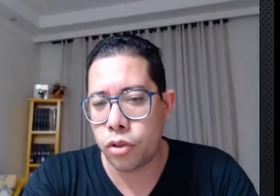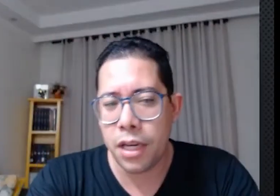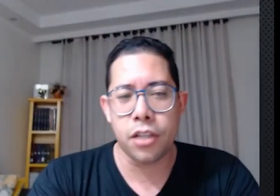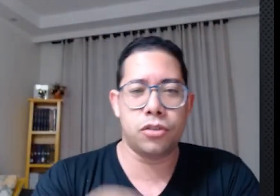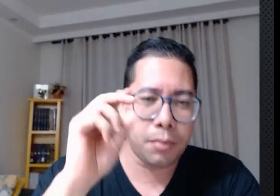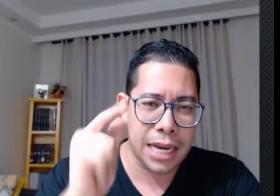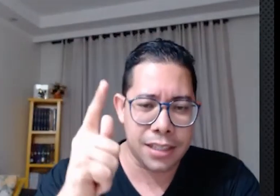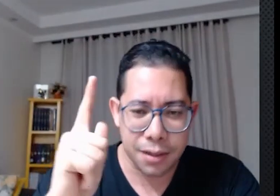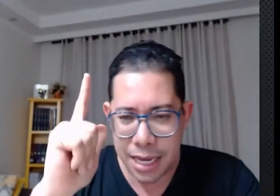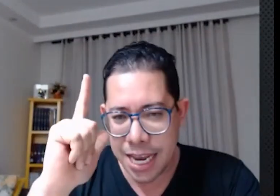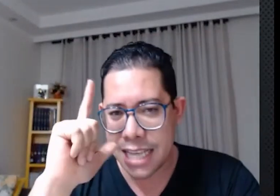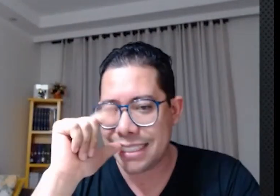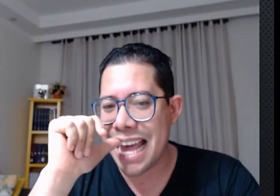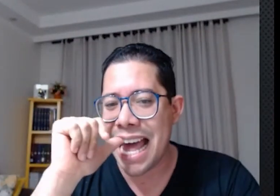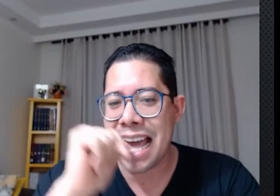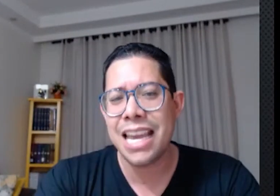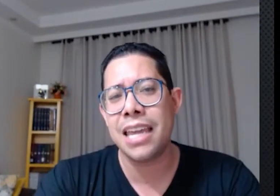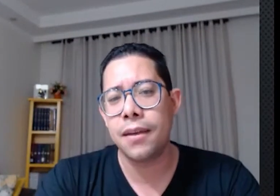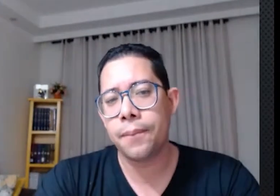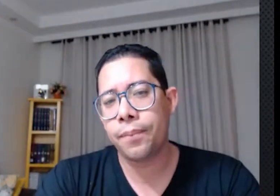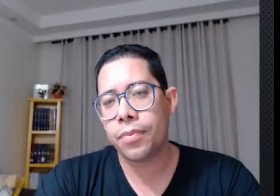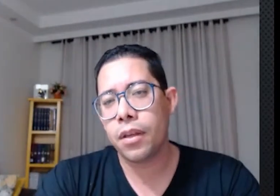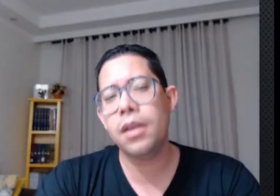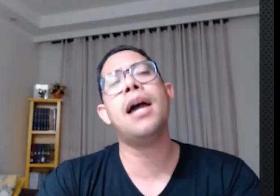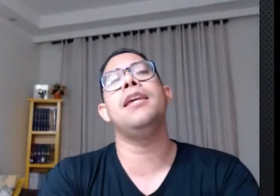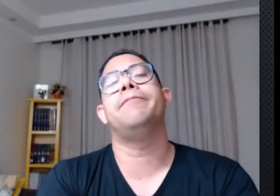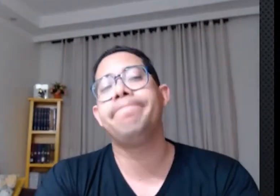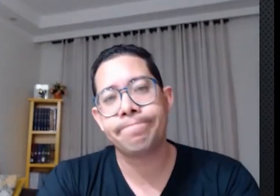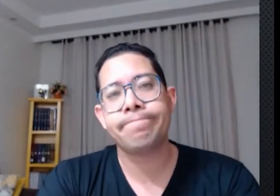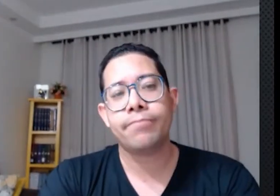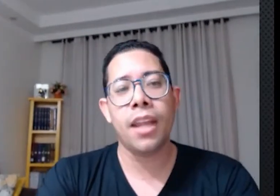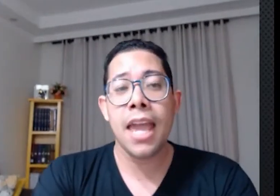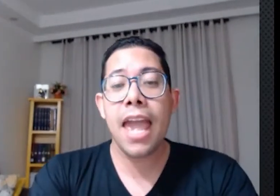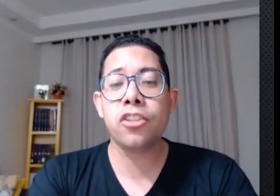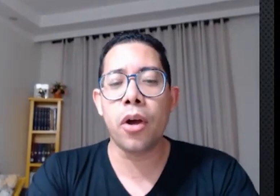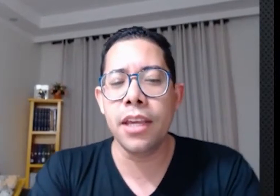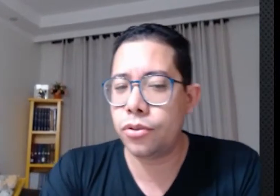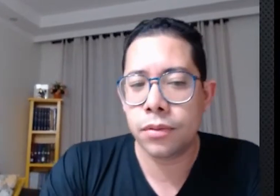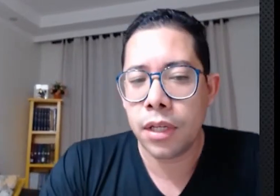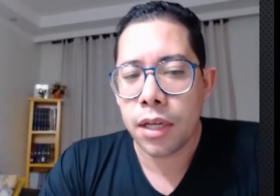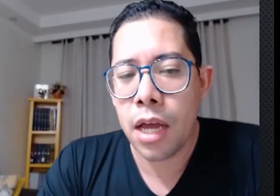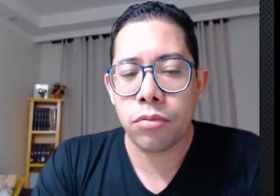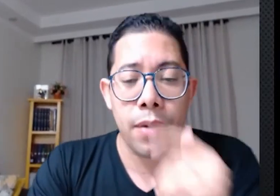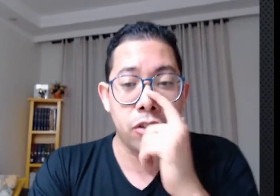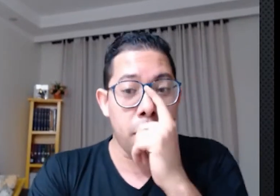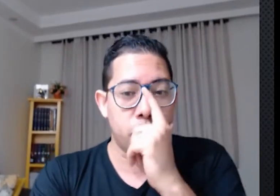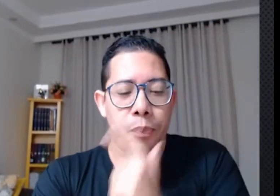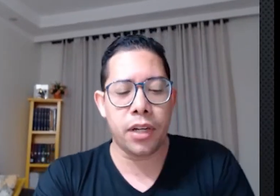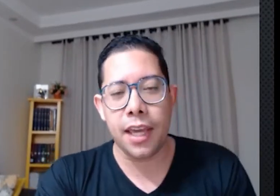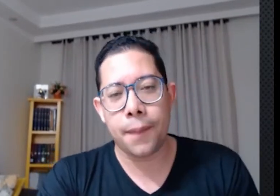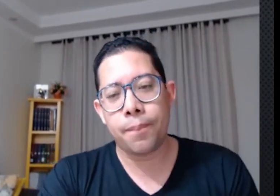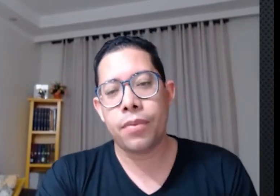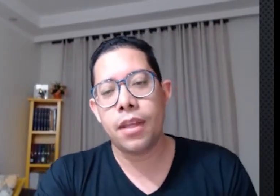pouco mais sobre isso. Beleza? Beleza. E aí? E aí? É só isso? Não, não é só